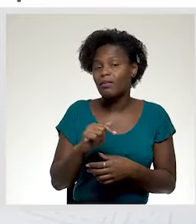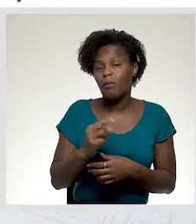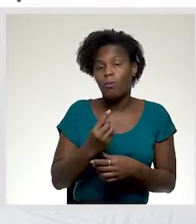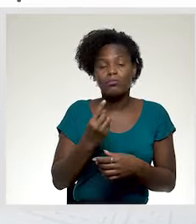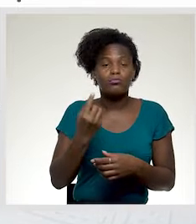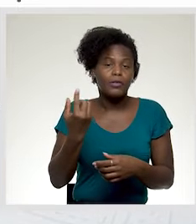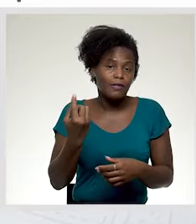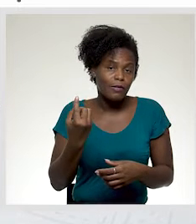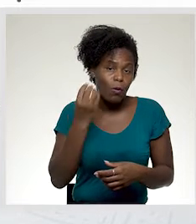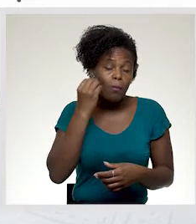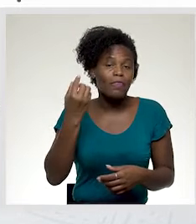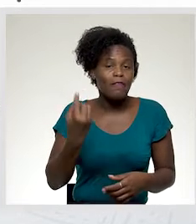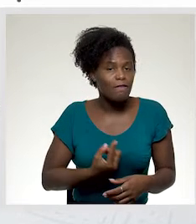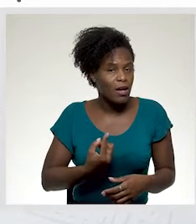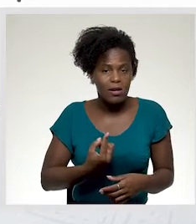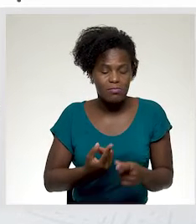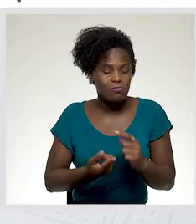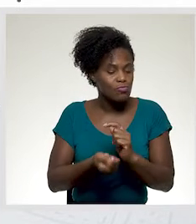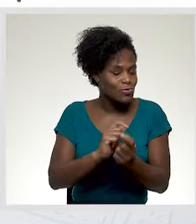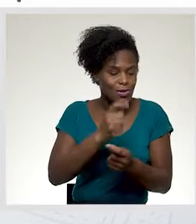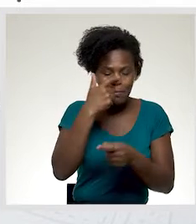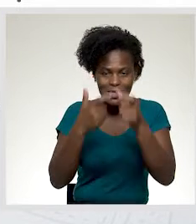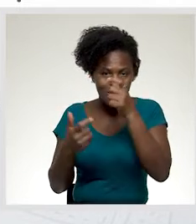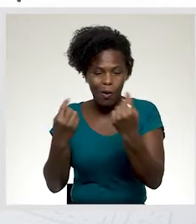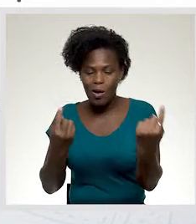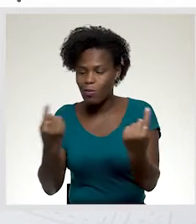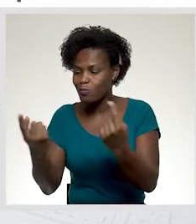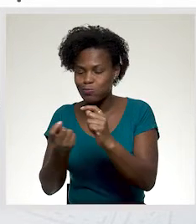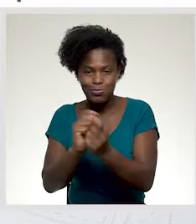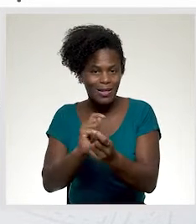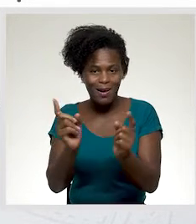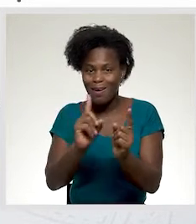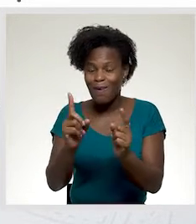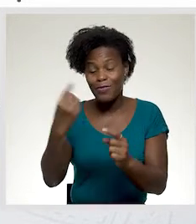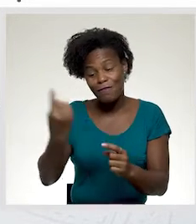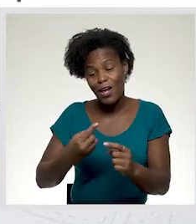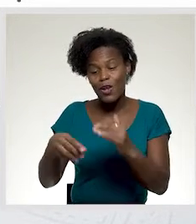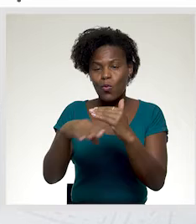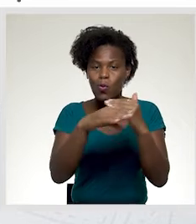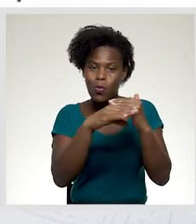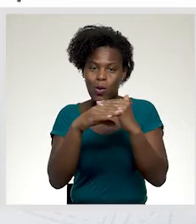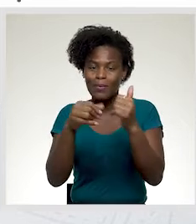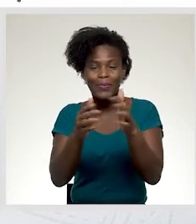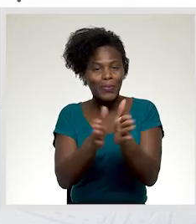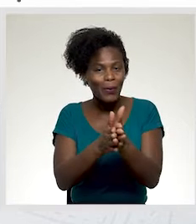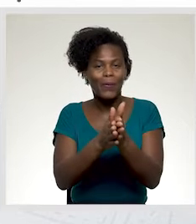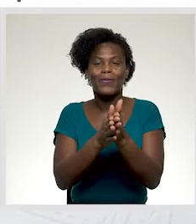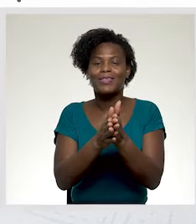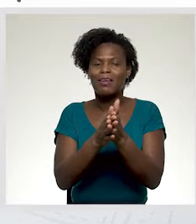de dever. O dever não muda de pessoa para pessoa. É igual para todos e em todas as